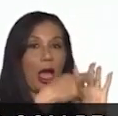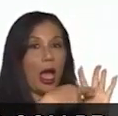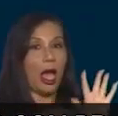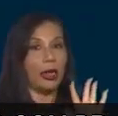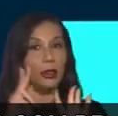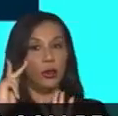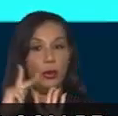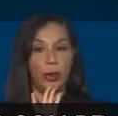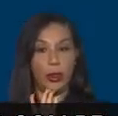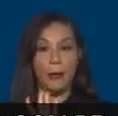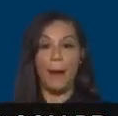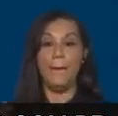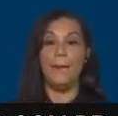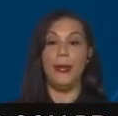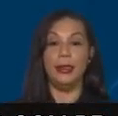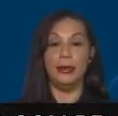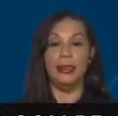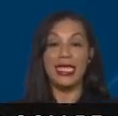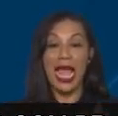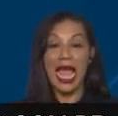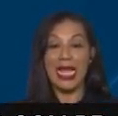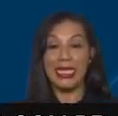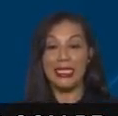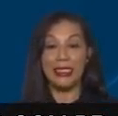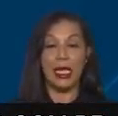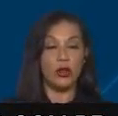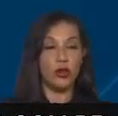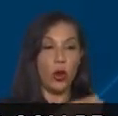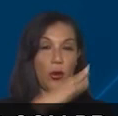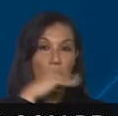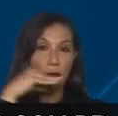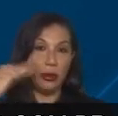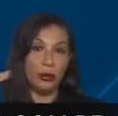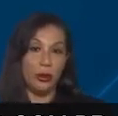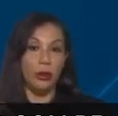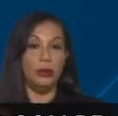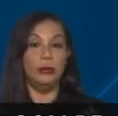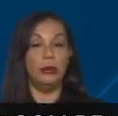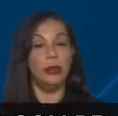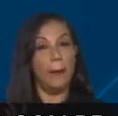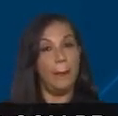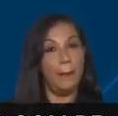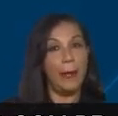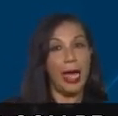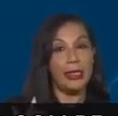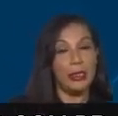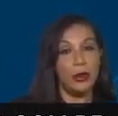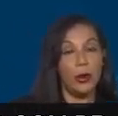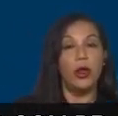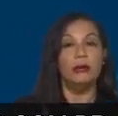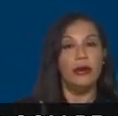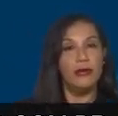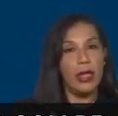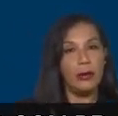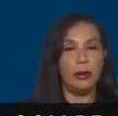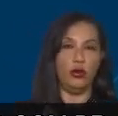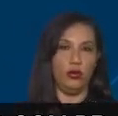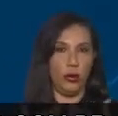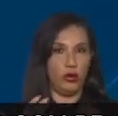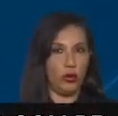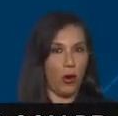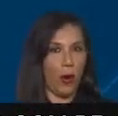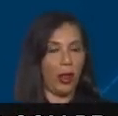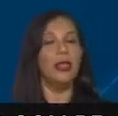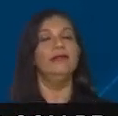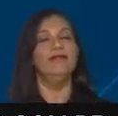programa. É preciso que as crianças e os adolescentes estejam matriculados e frequentando a escola.